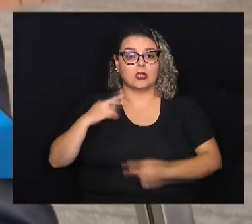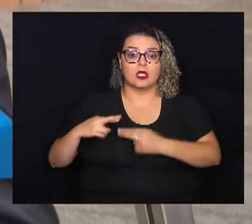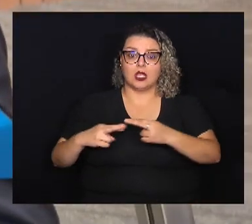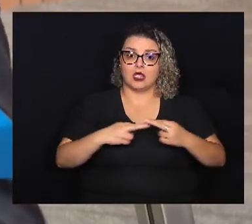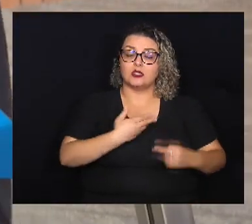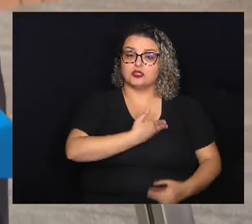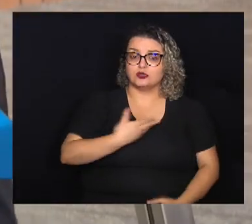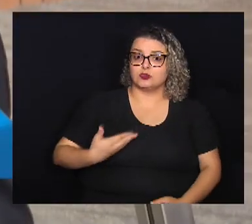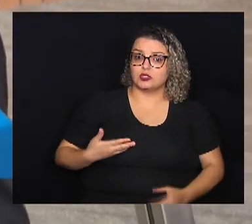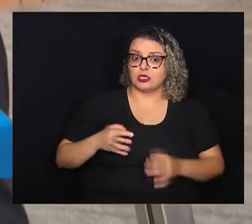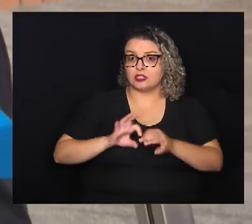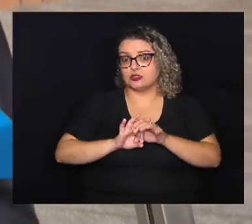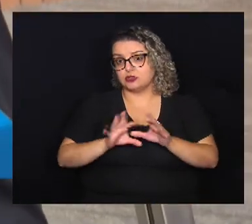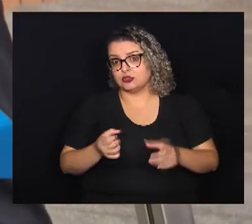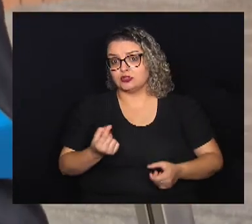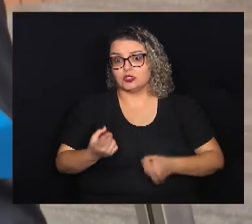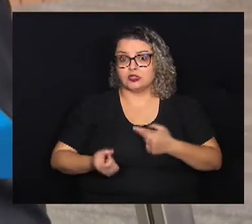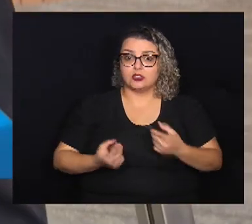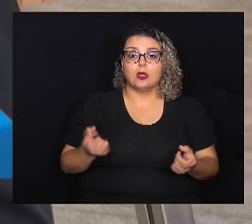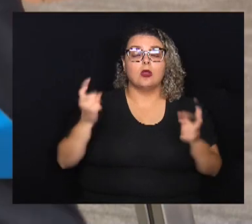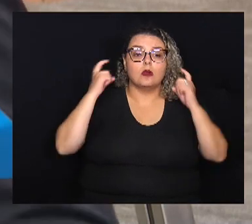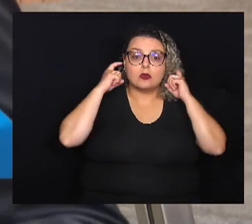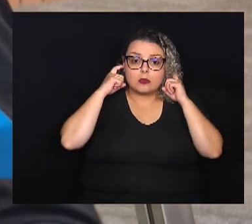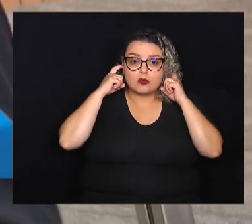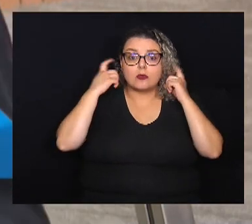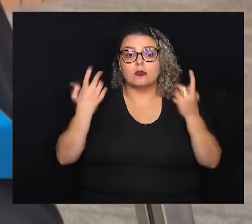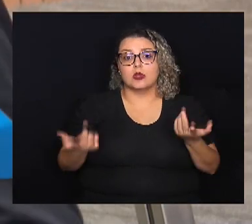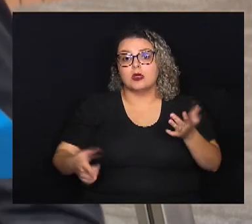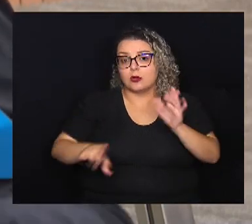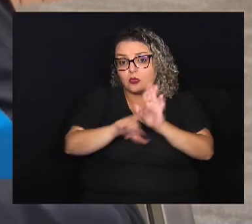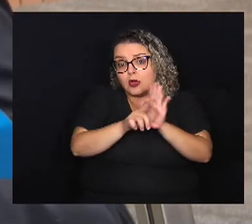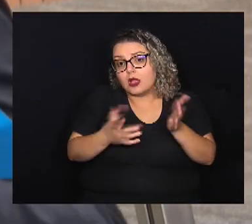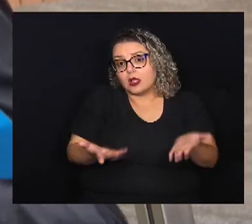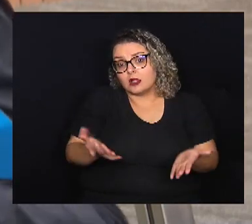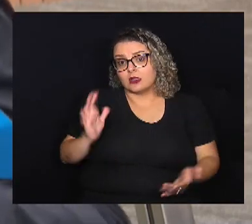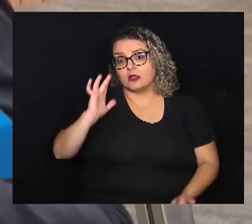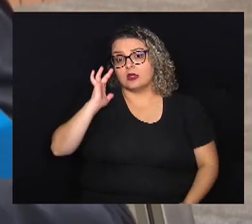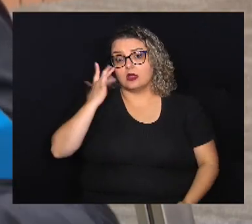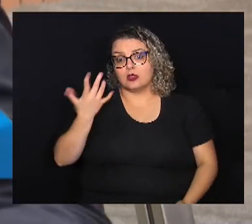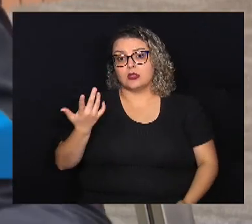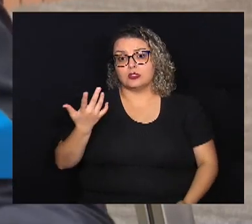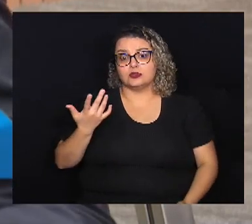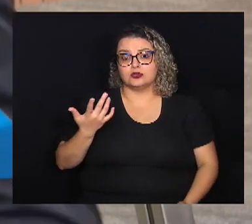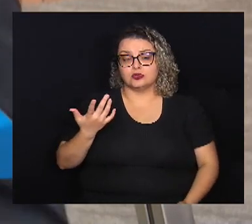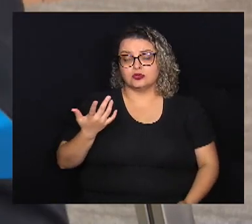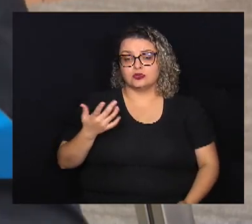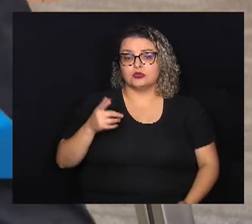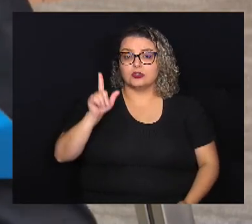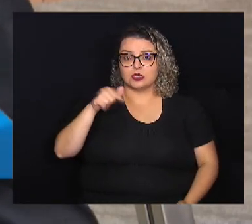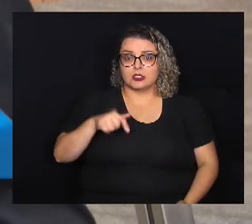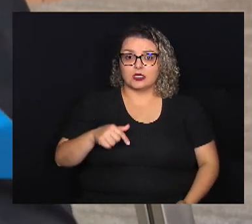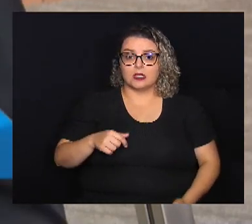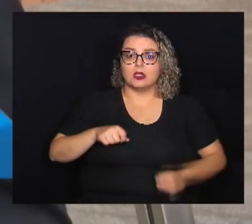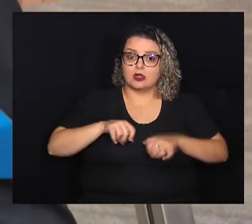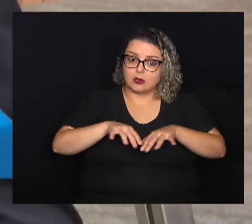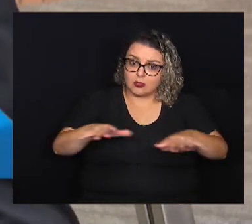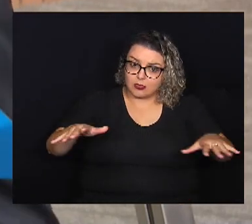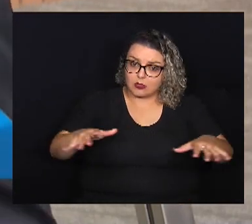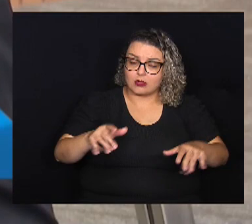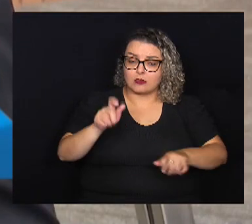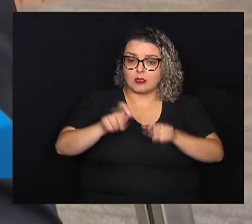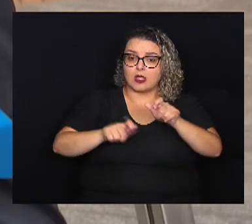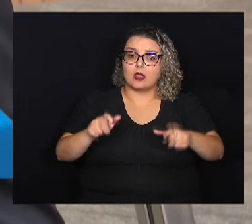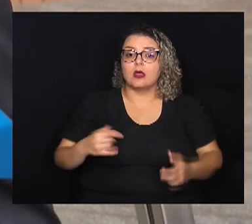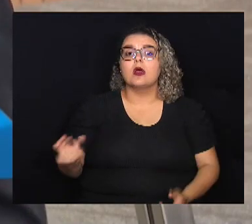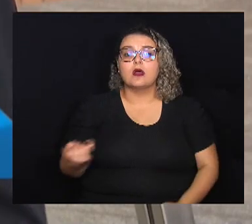disponibiliza também de alguns desses protetores, mas com a lei, assim, eu acho que ela vem sim a transmitir isso aí para as pessoas que realmente